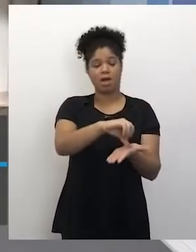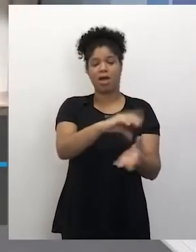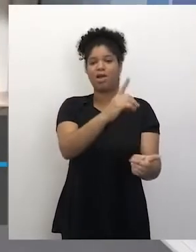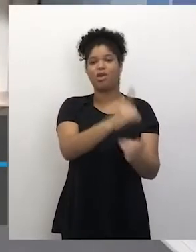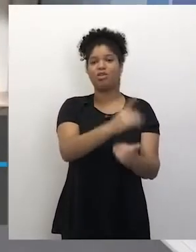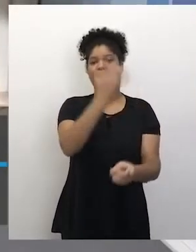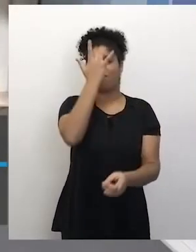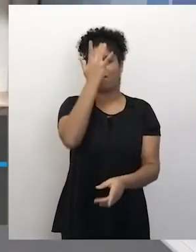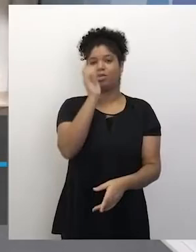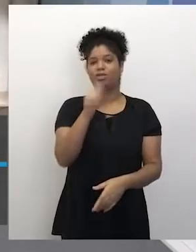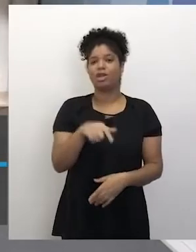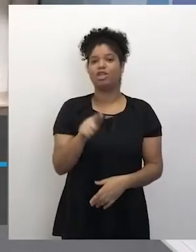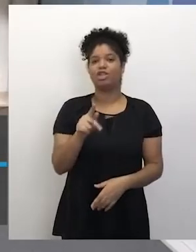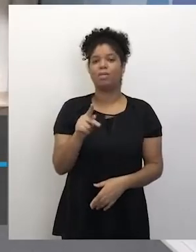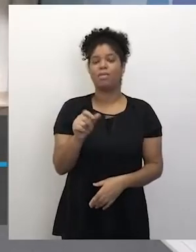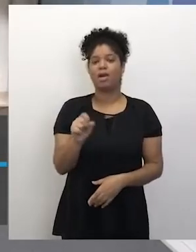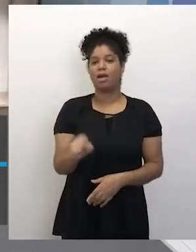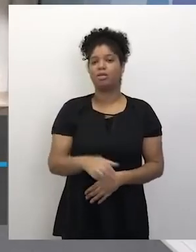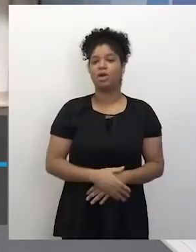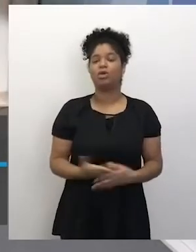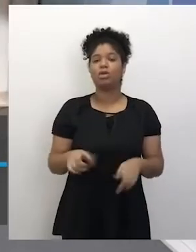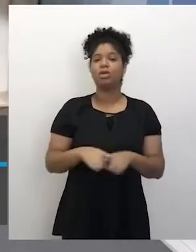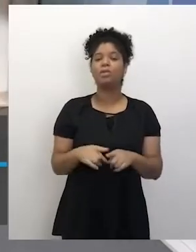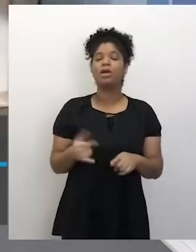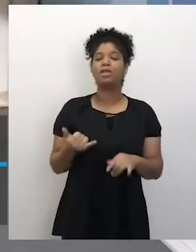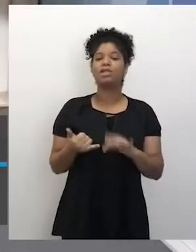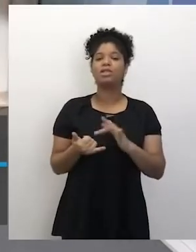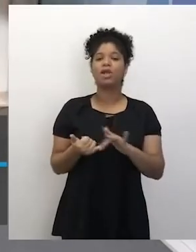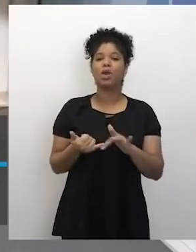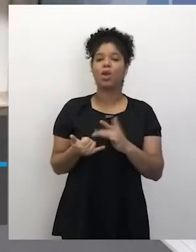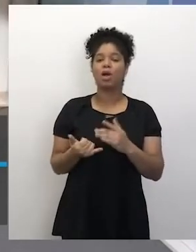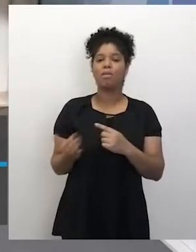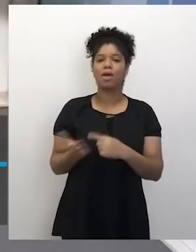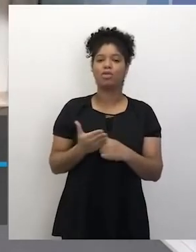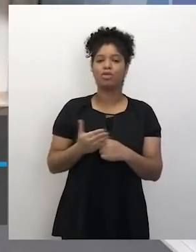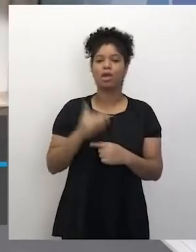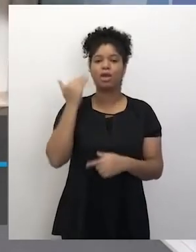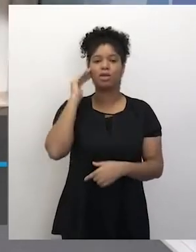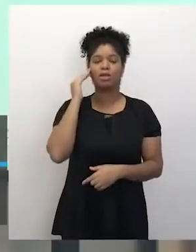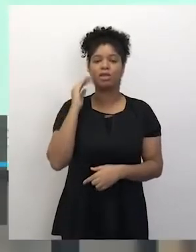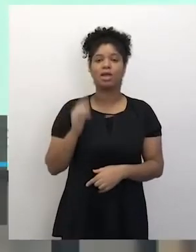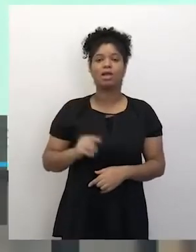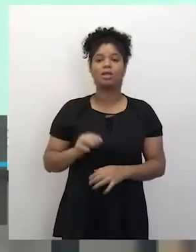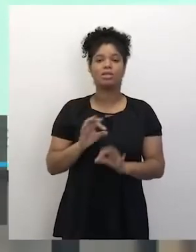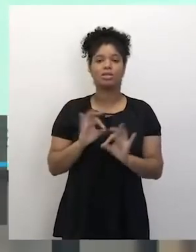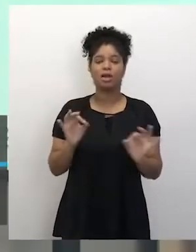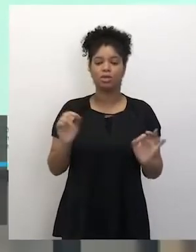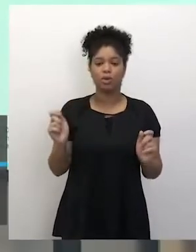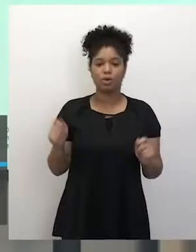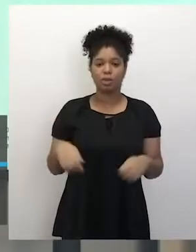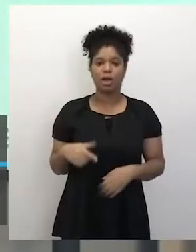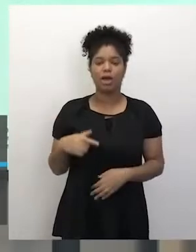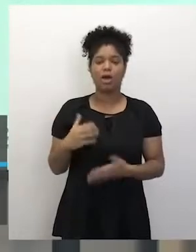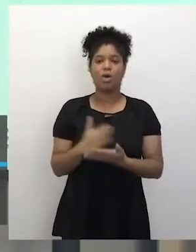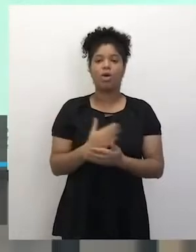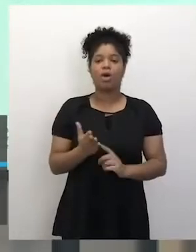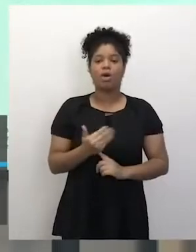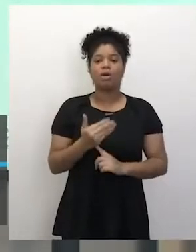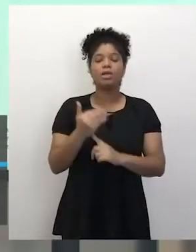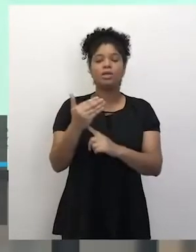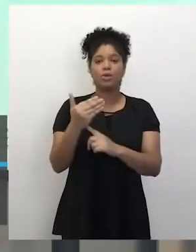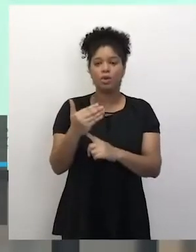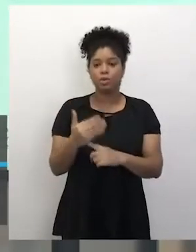né, e hoje a gente usa o celular para estar se localizando, a gente está utilizando meios tecnológicos que